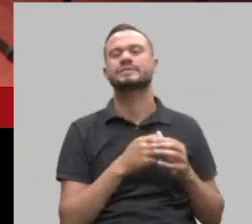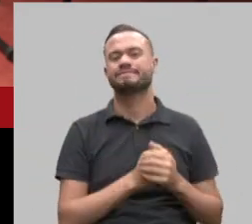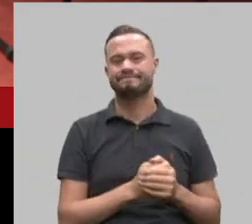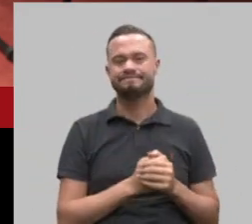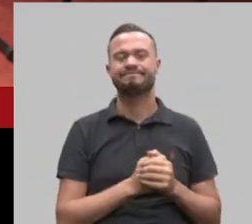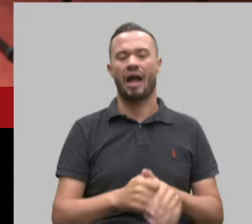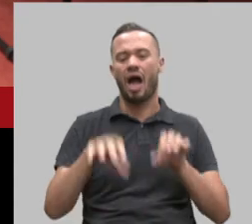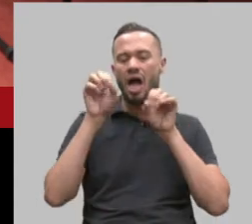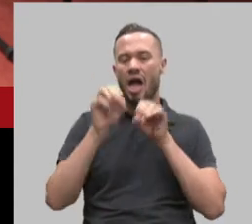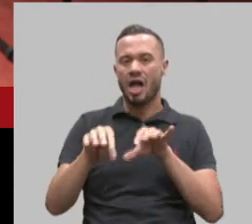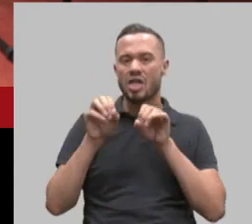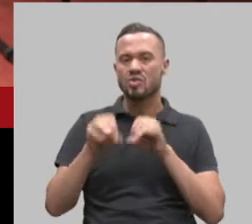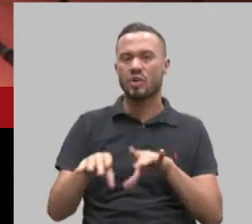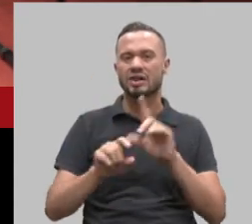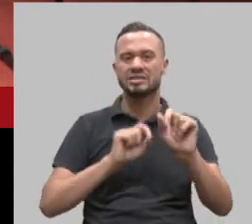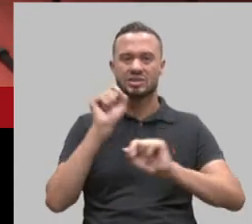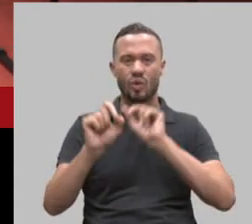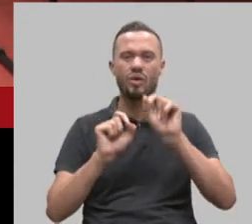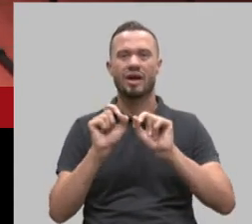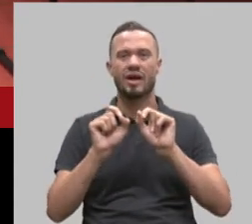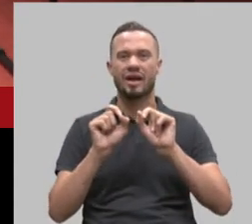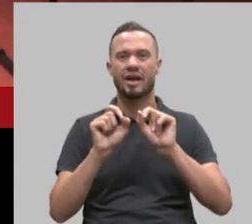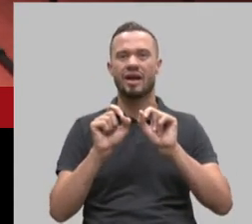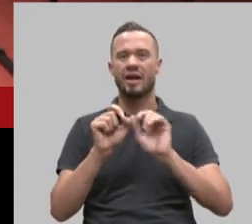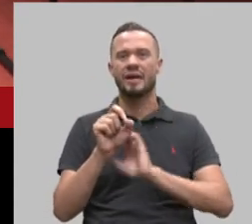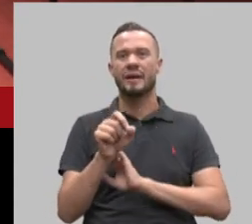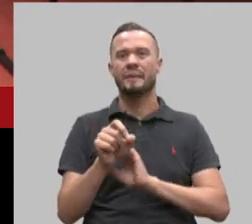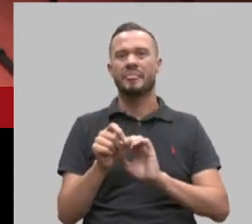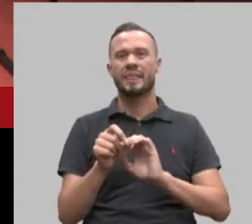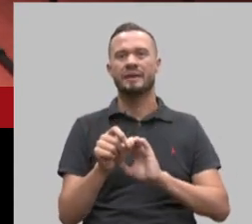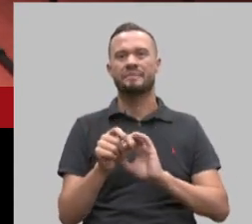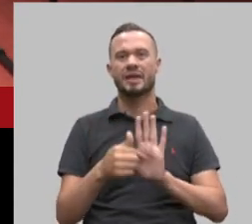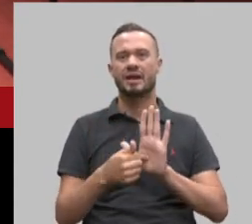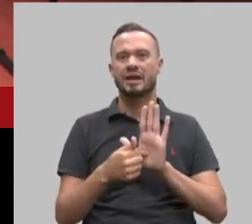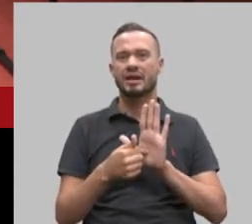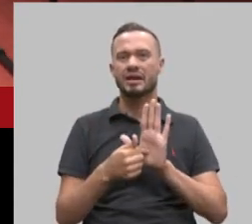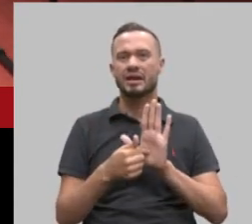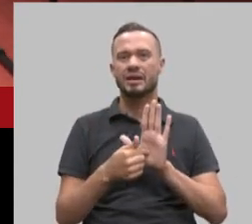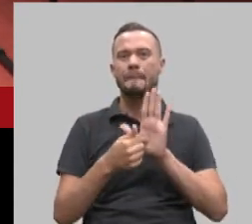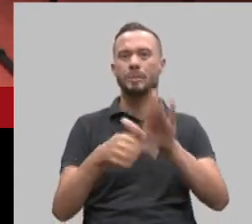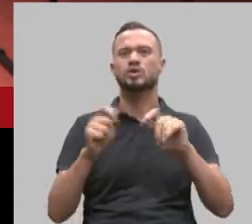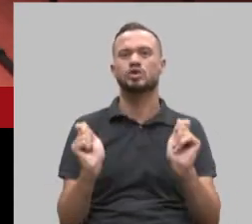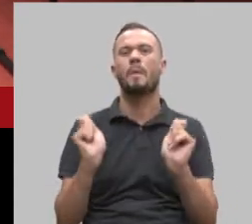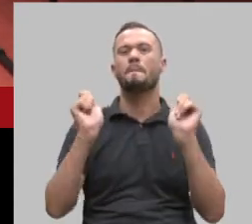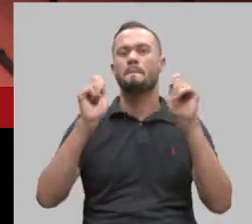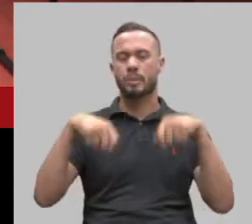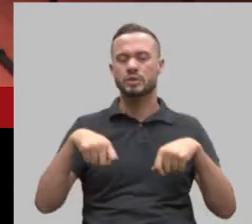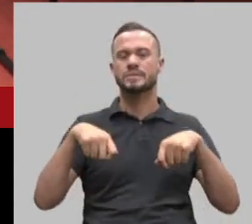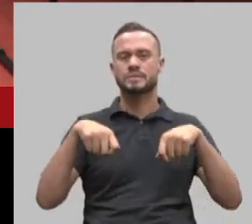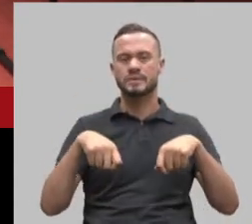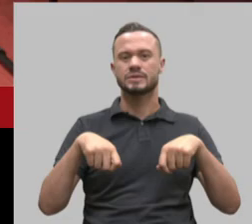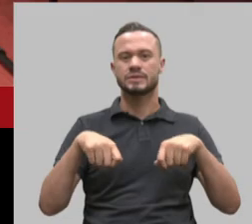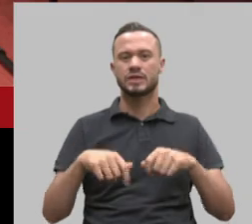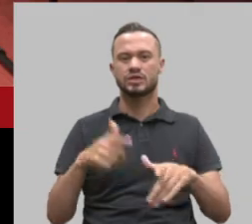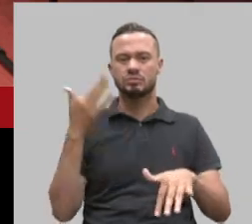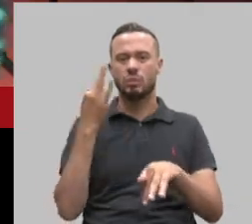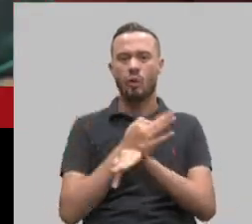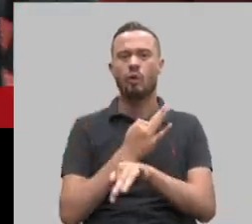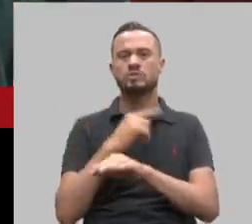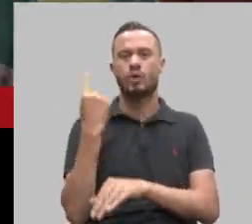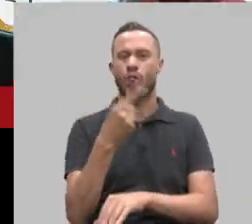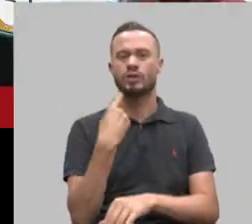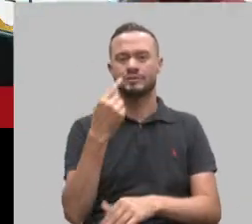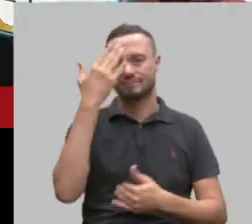vem aqui para nos manter isso vem aqui para dar esse esse possibilidade de resistência para nós